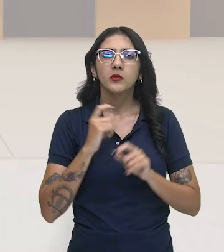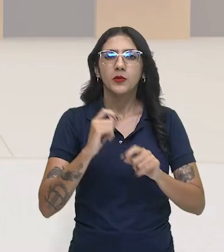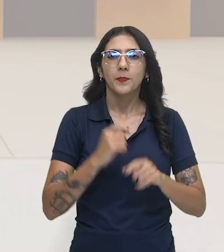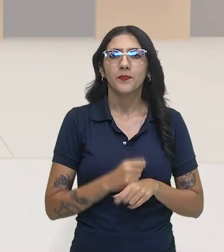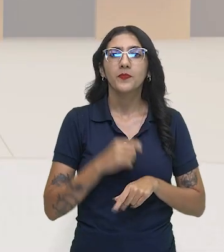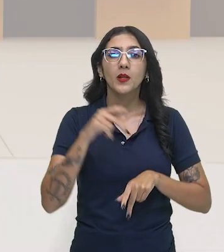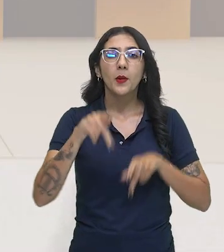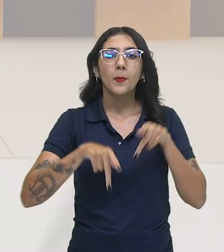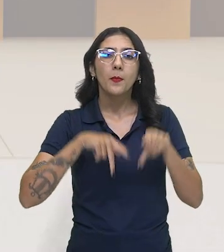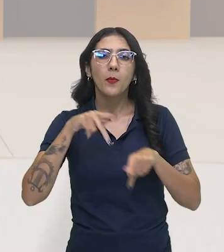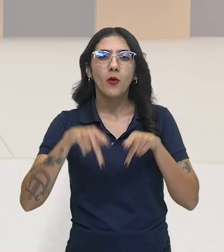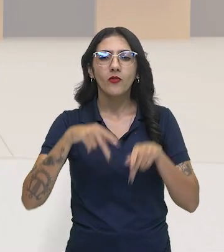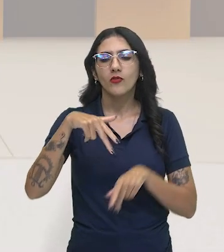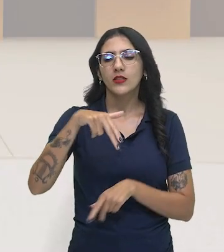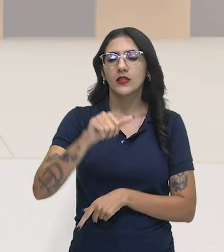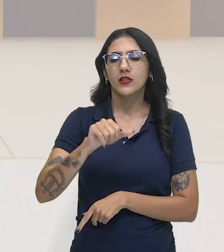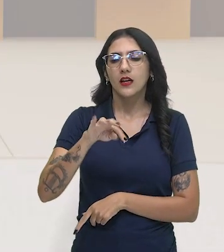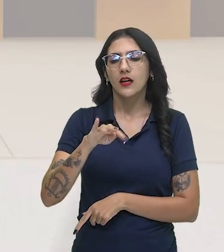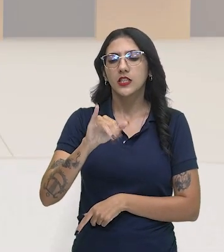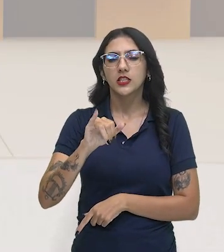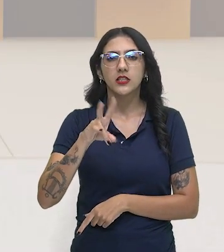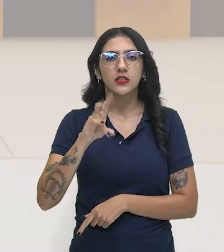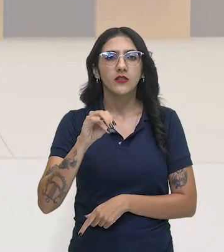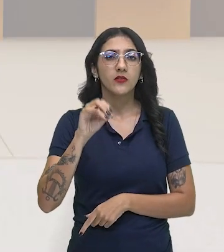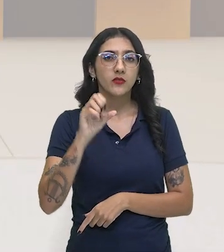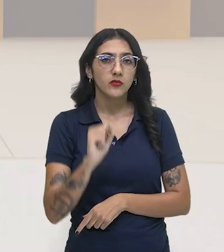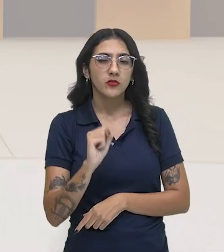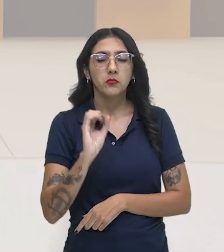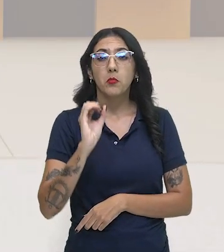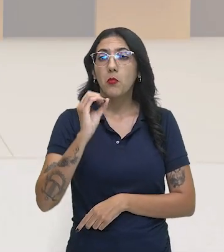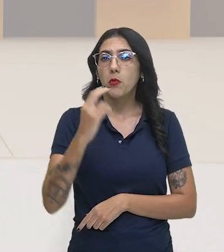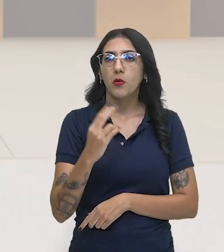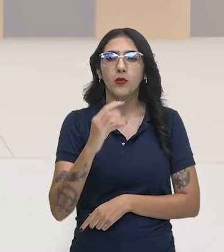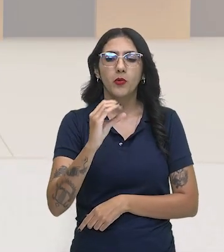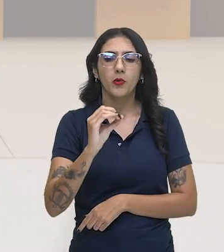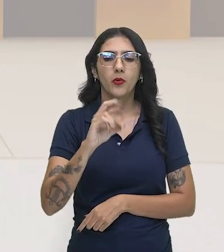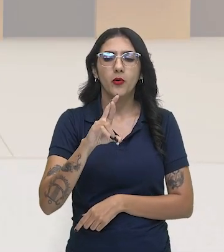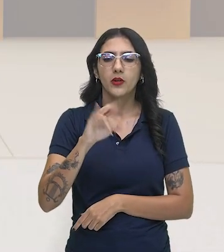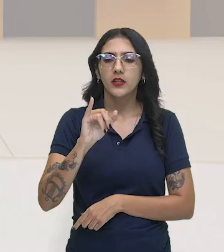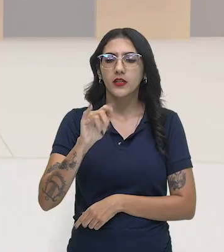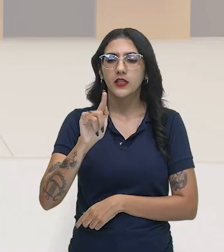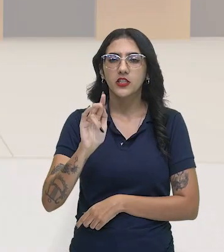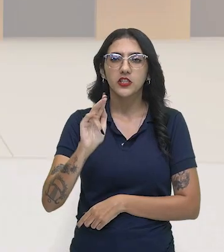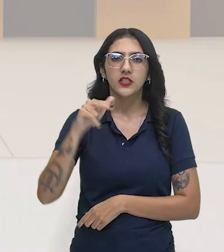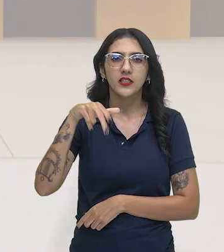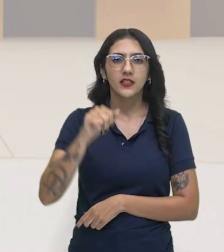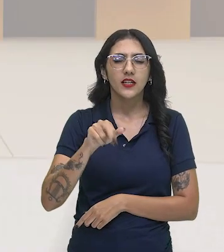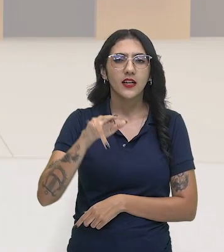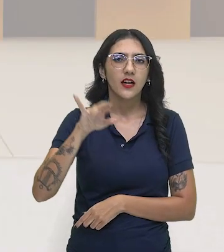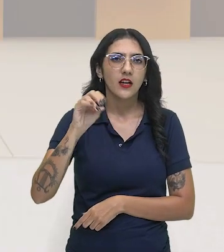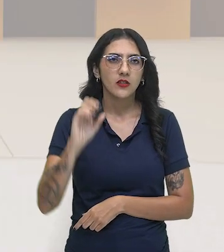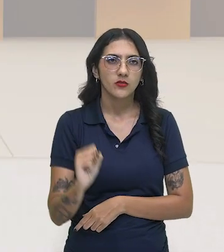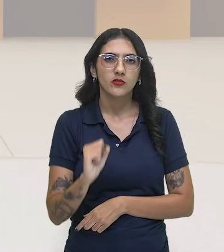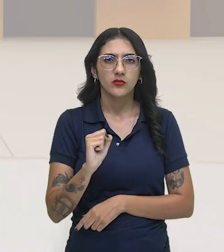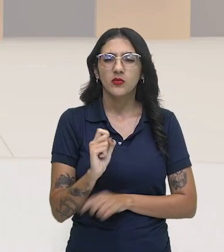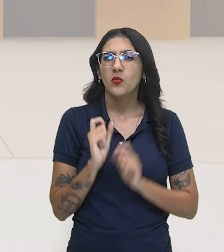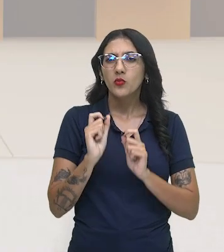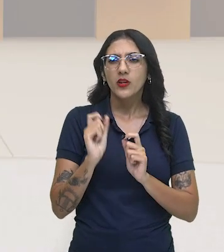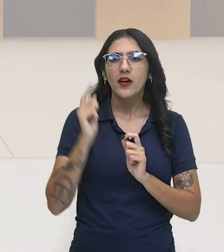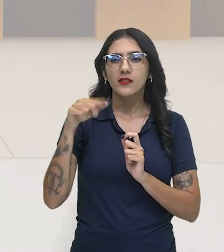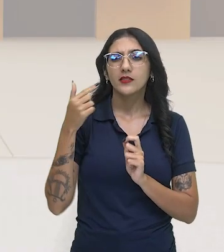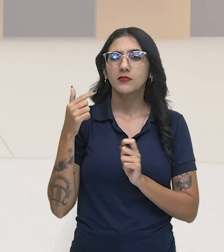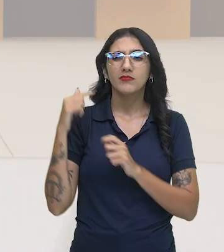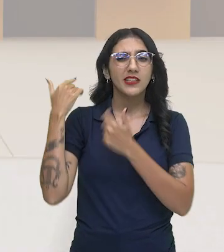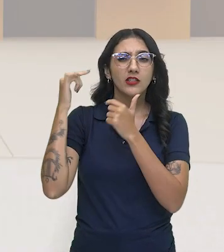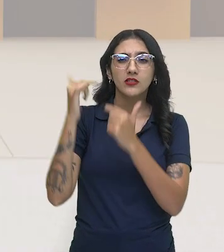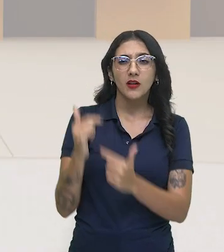povos nativos ou povos originários, né? Esse termo está muito em voga, né, nas discussões povos originários. Né?